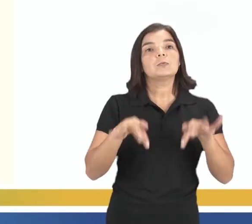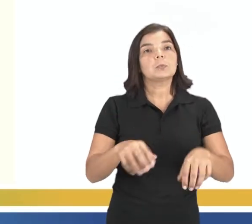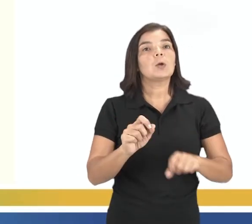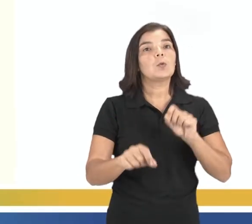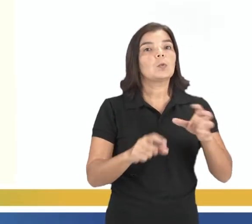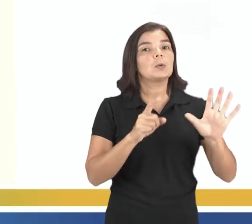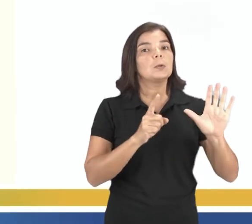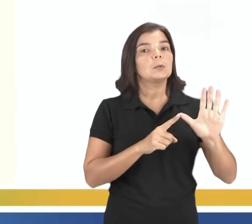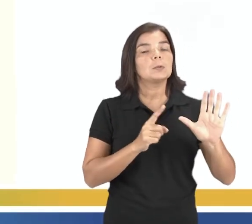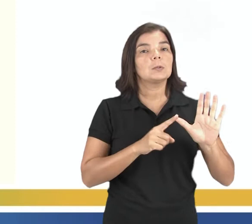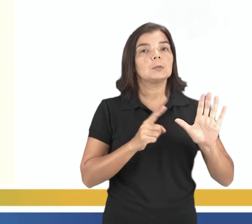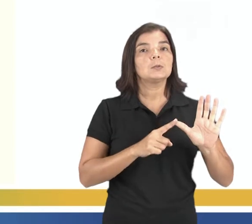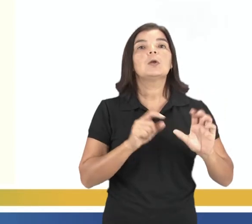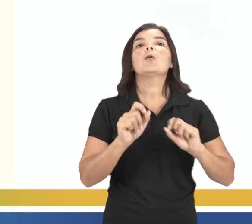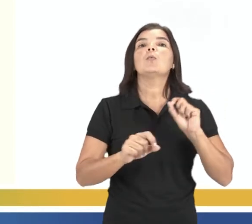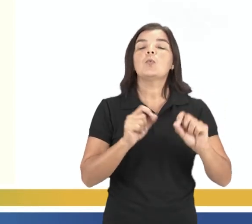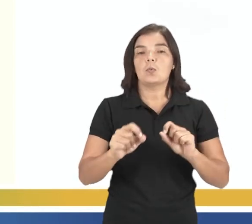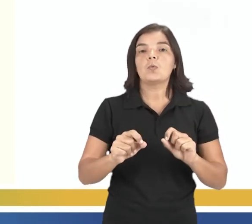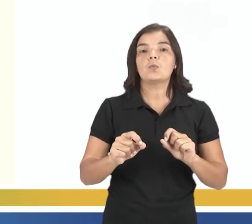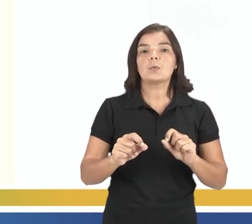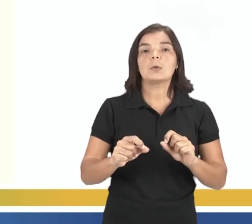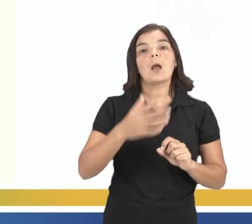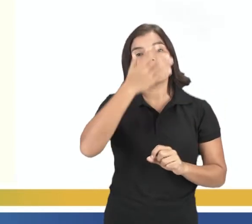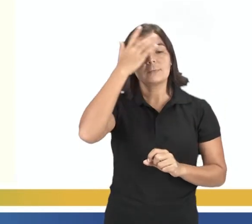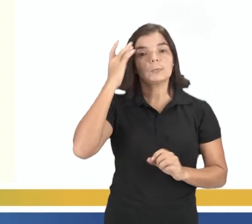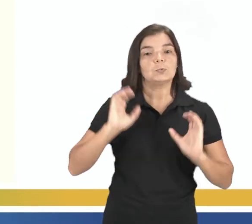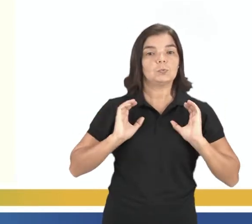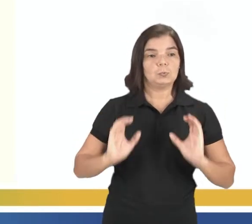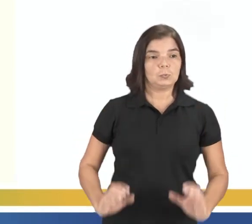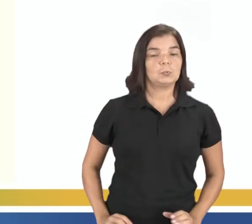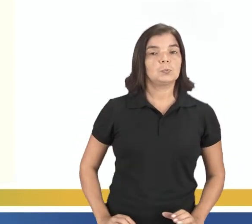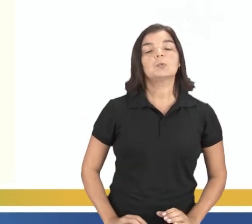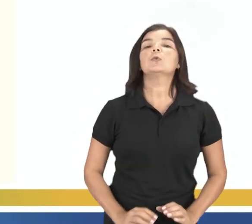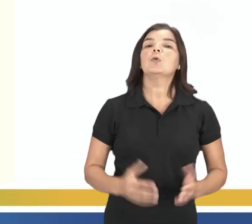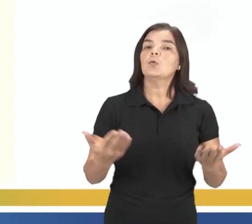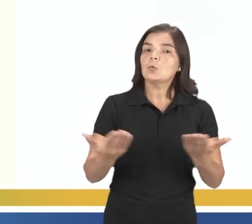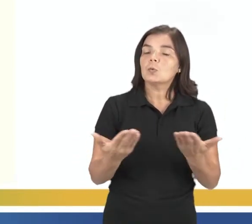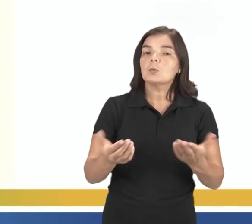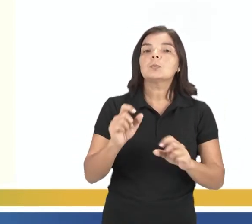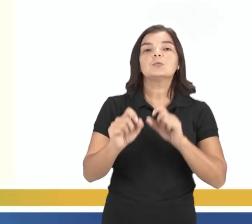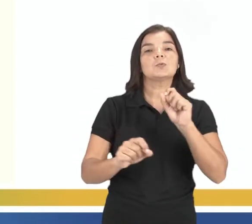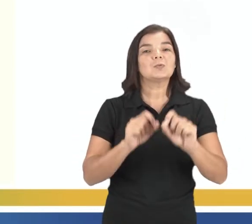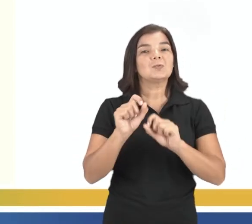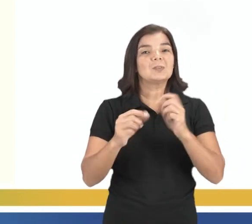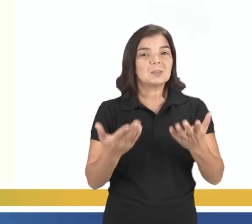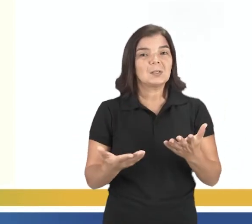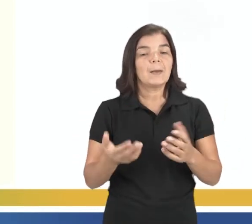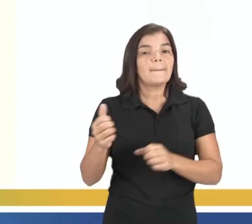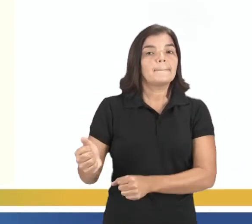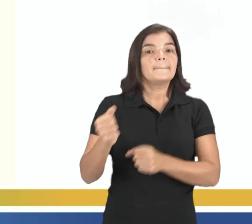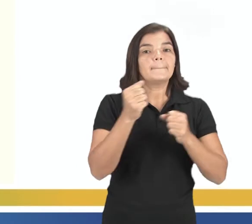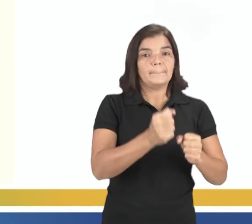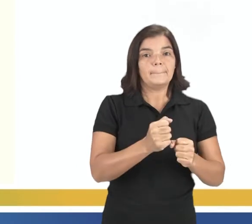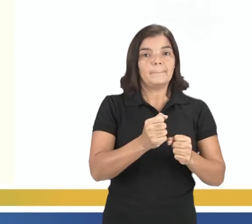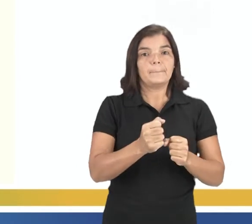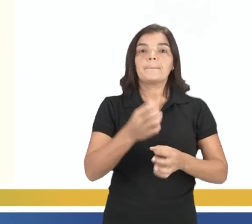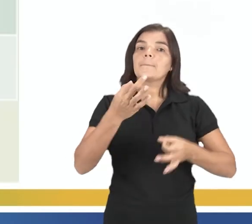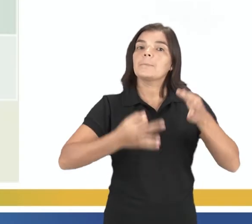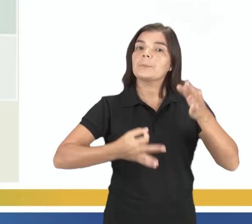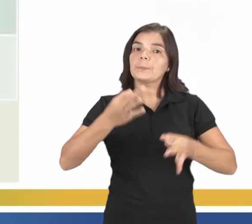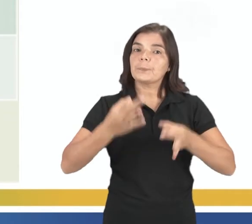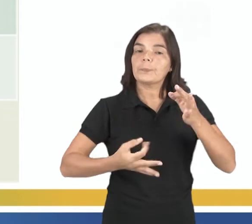a quinta dos magistrados sobre o cidadão. Então, é o que hoje nós chamaríamos de poder